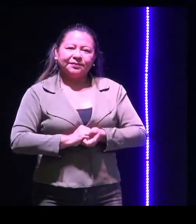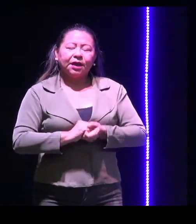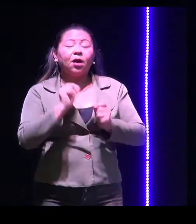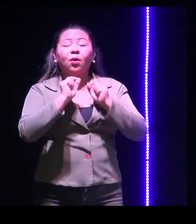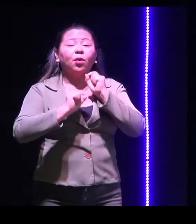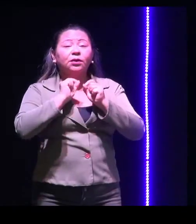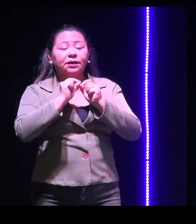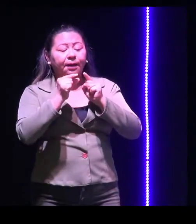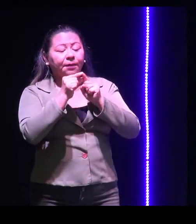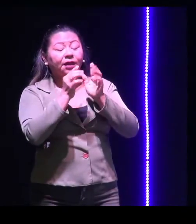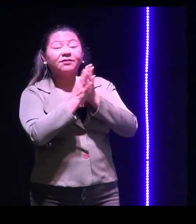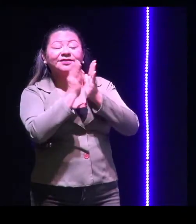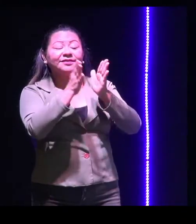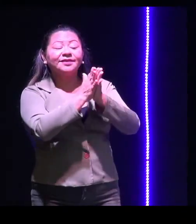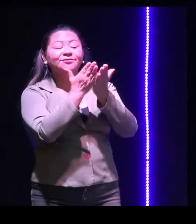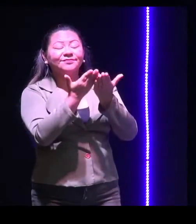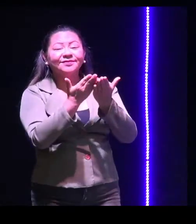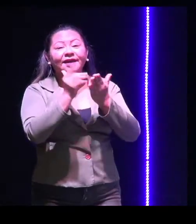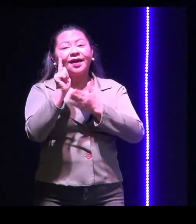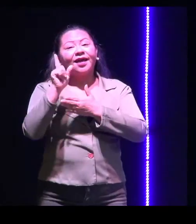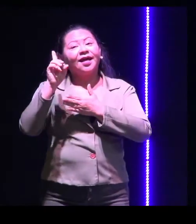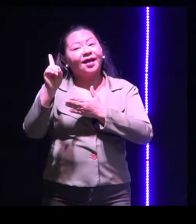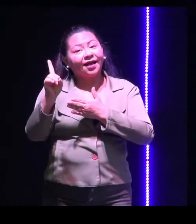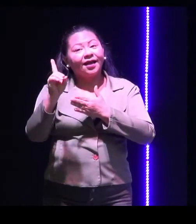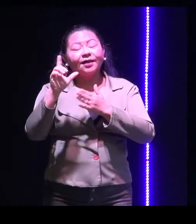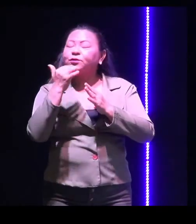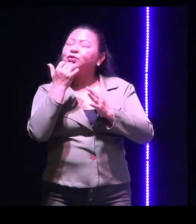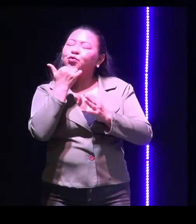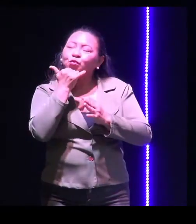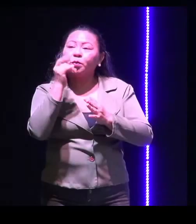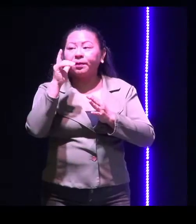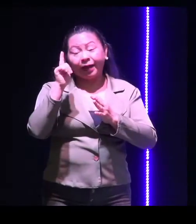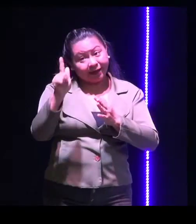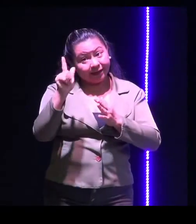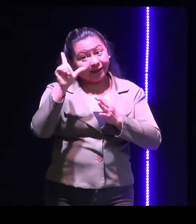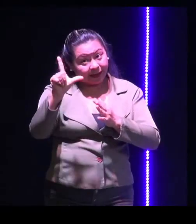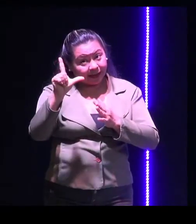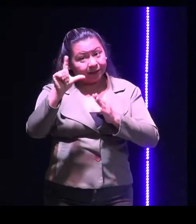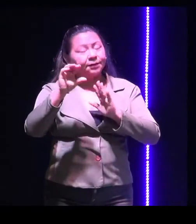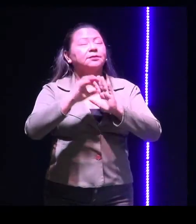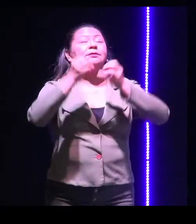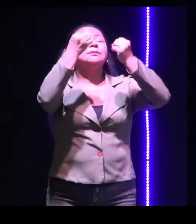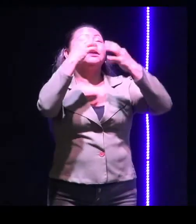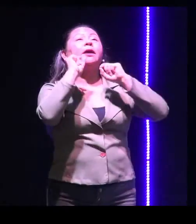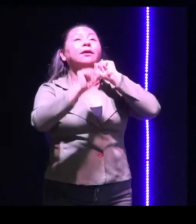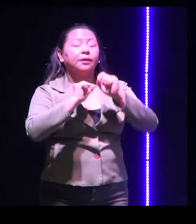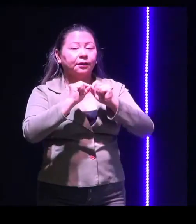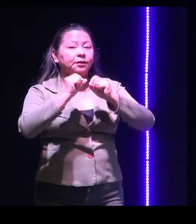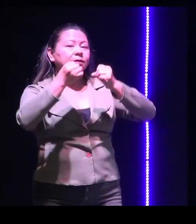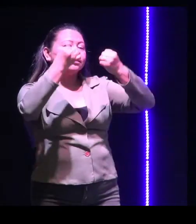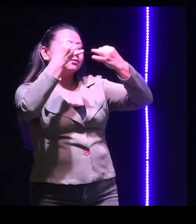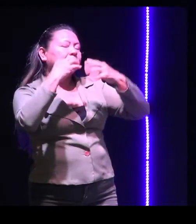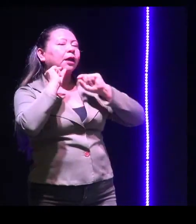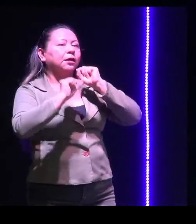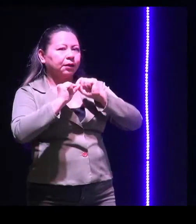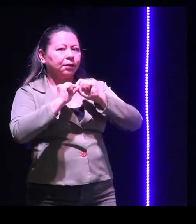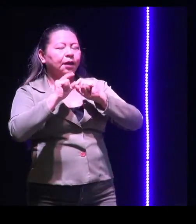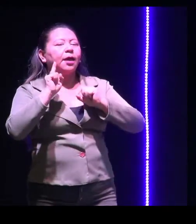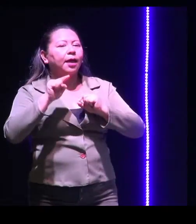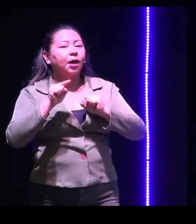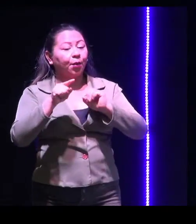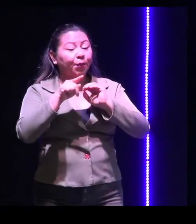Olha o que diz a palavra de Deus em Gálatas, no capítulo 5, verso 1. Gálatas 5, 1 diz assim: